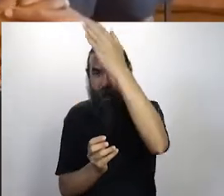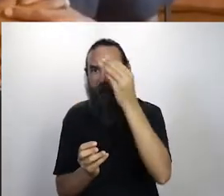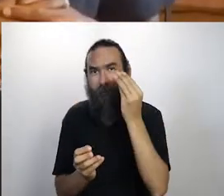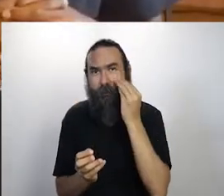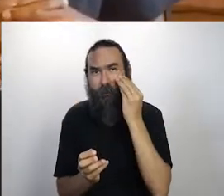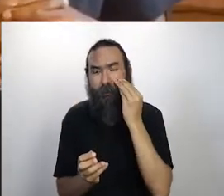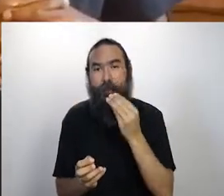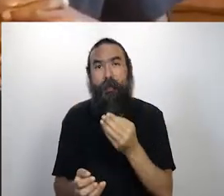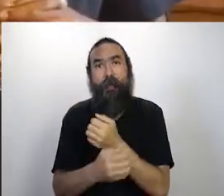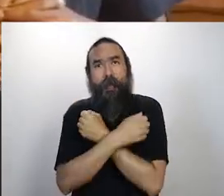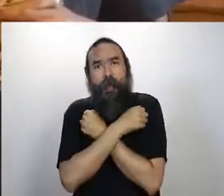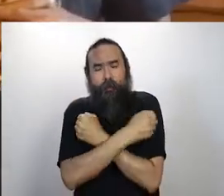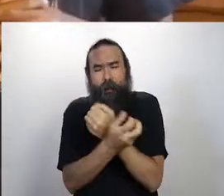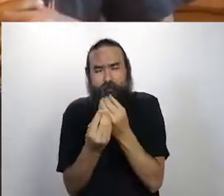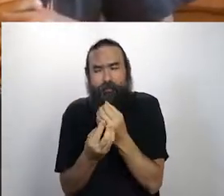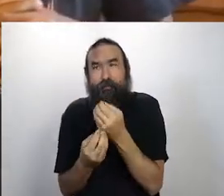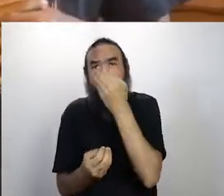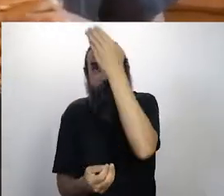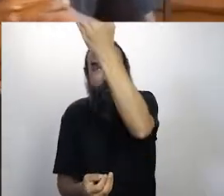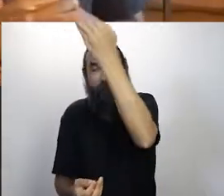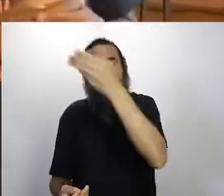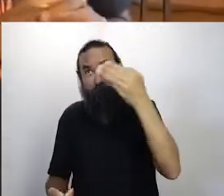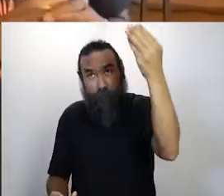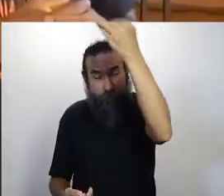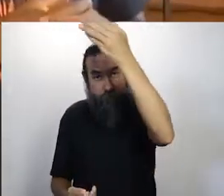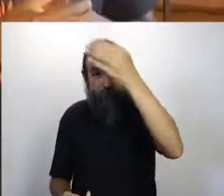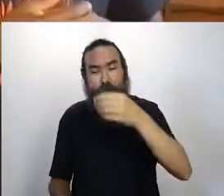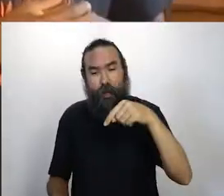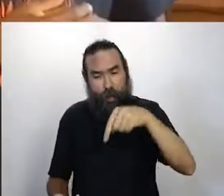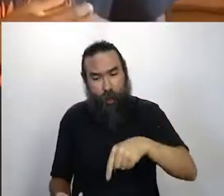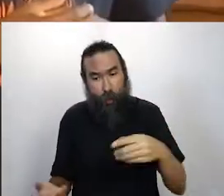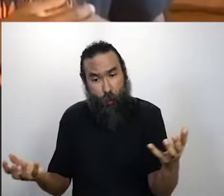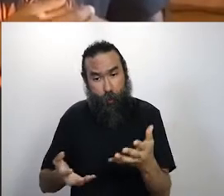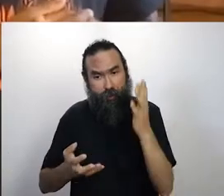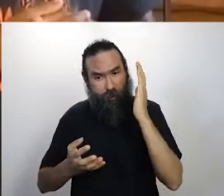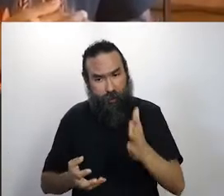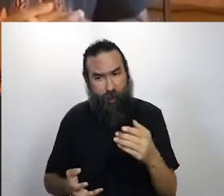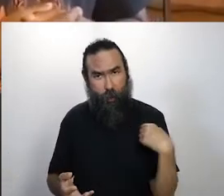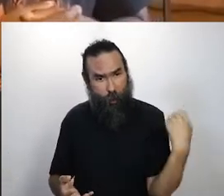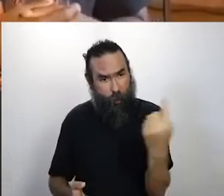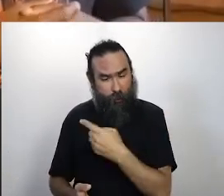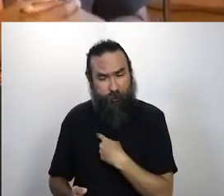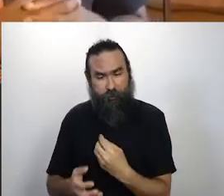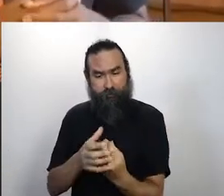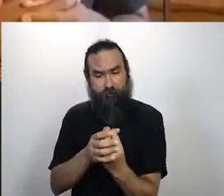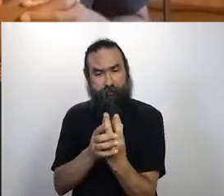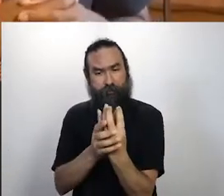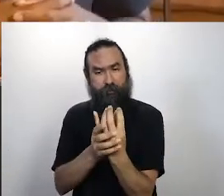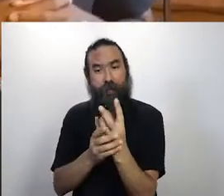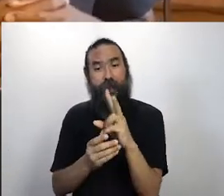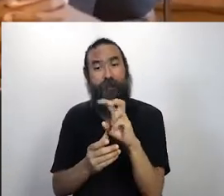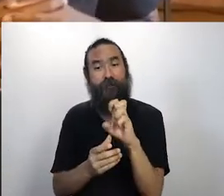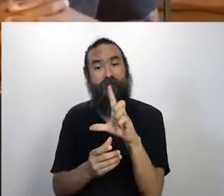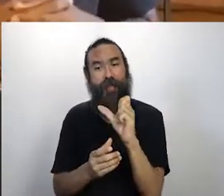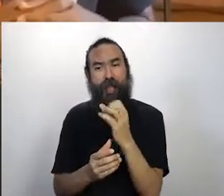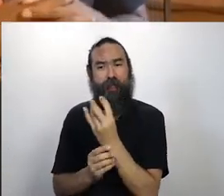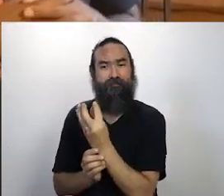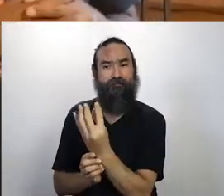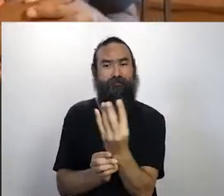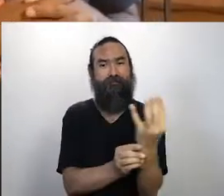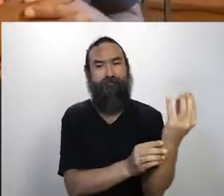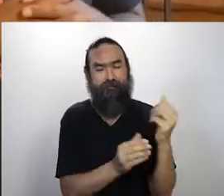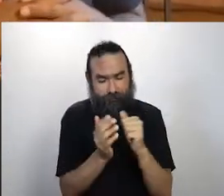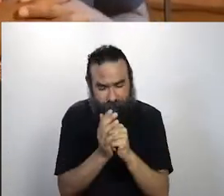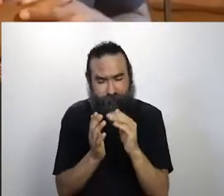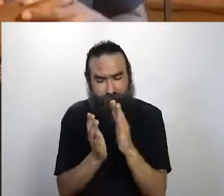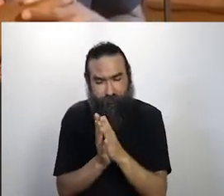abraço forte. E quer dizer que aqui na Casa de Cultura Cavaleiro de Jorge, hoje a gente acendeu velas, mandando um abraço forte, muita